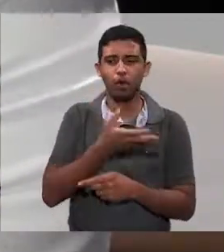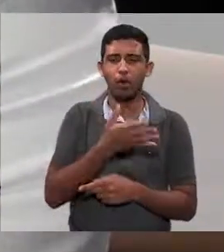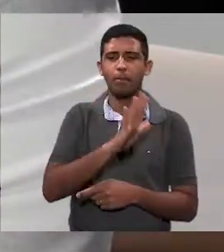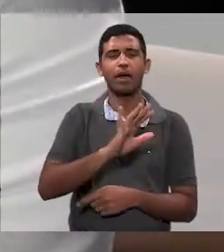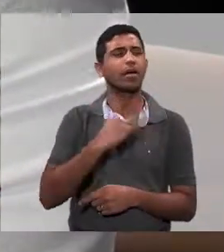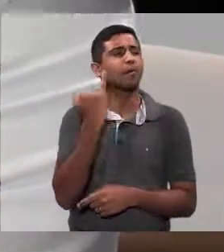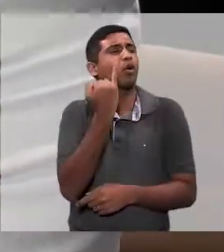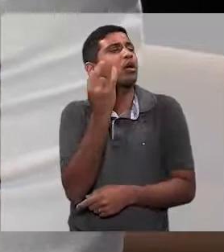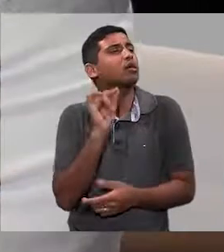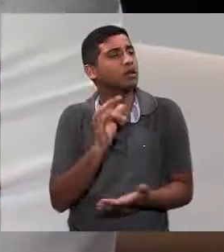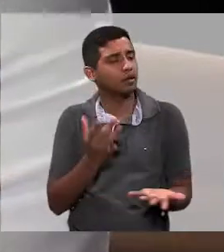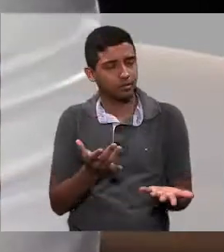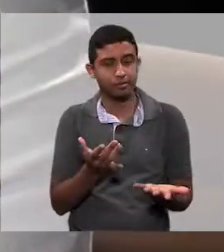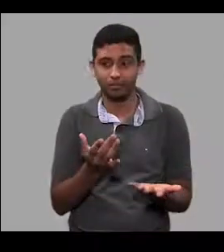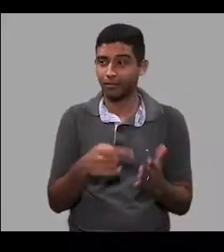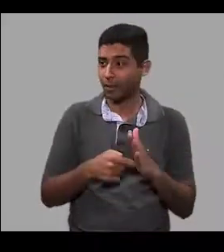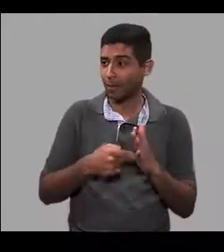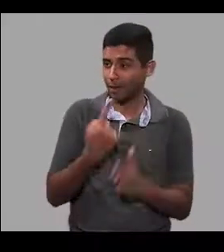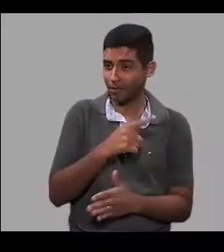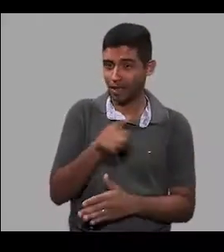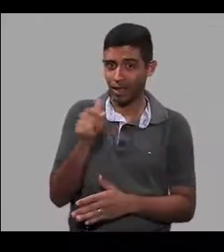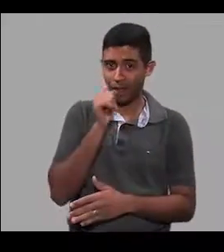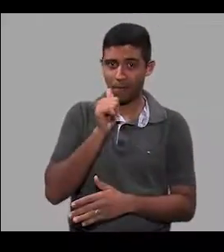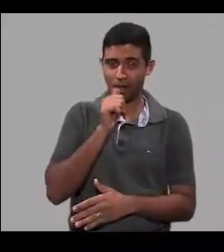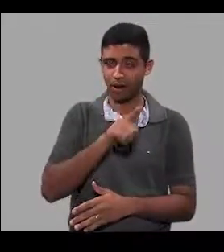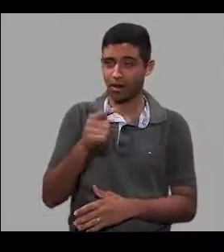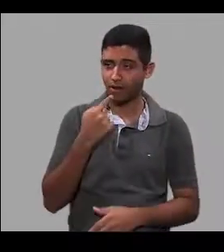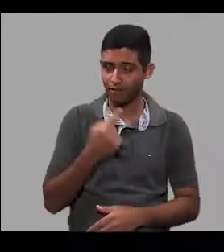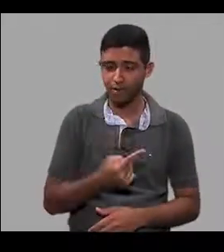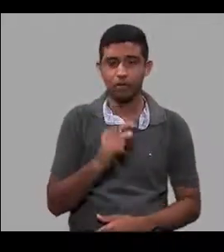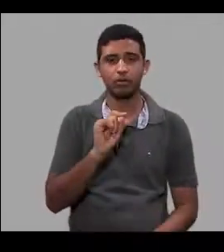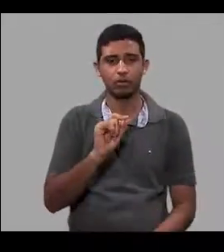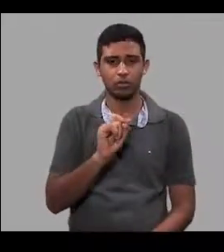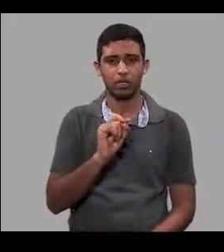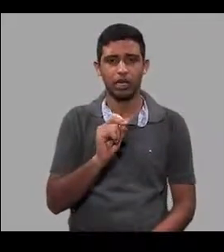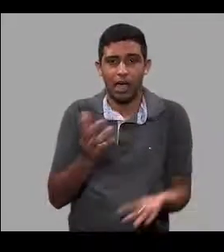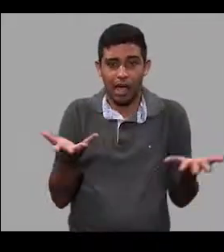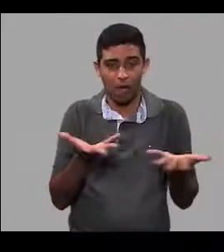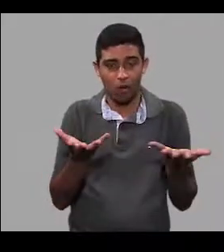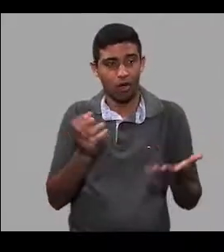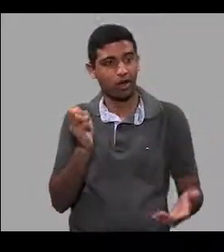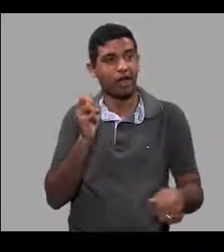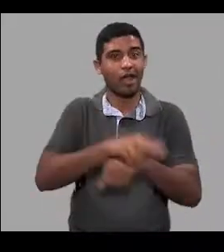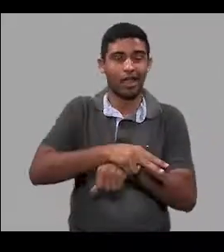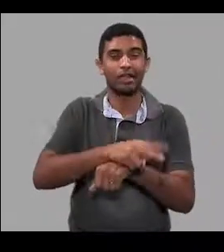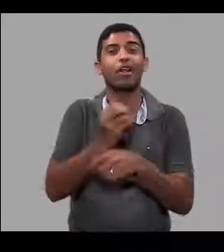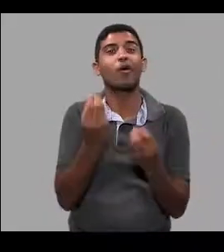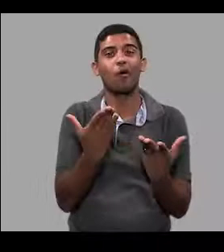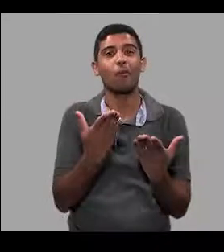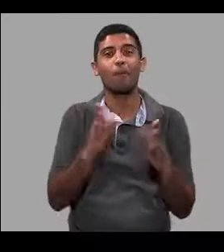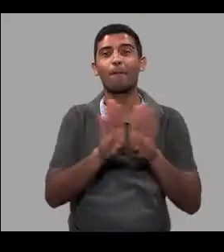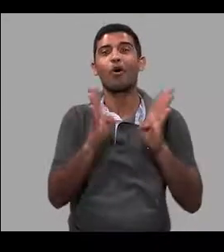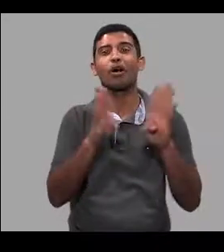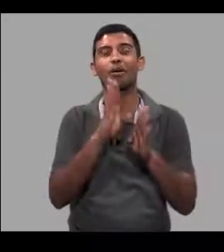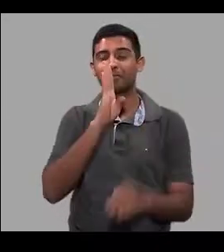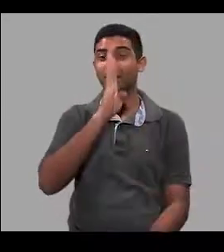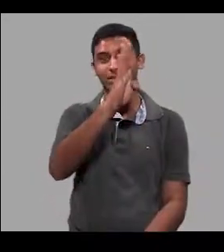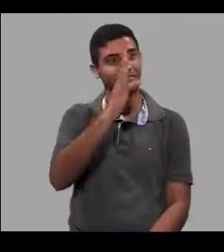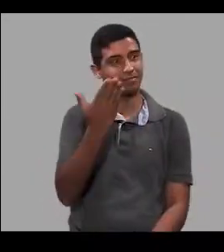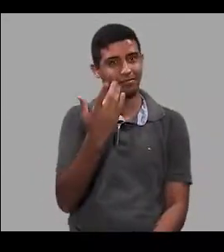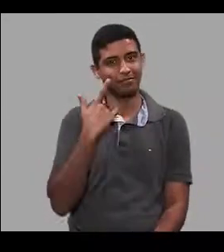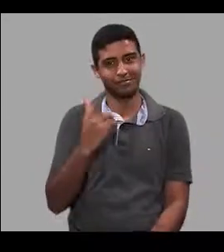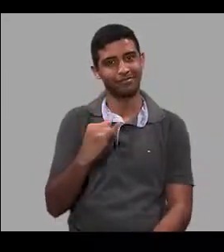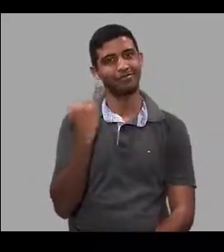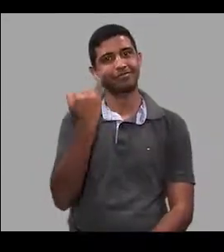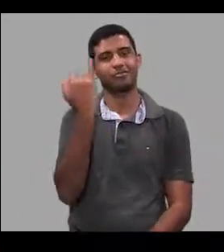é a importância disso? Bom, primeiro, elas mesmas têm dito que agora entra na Assembleia pela porta na frente. Né? Isso é muito